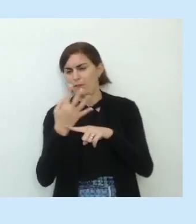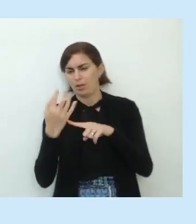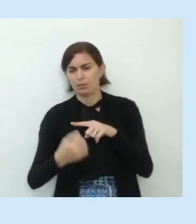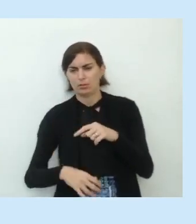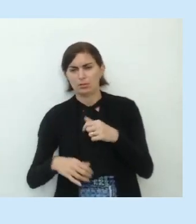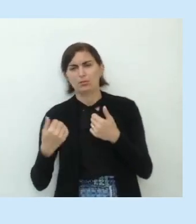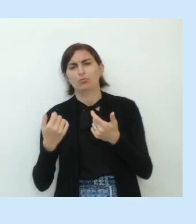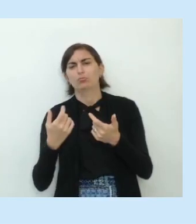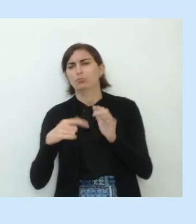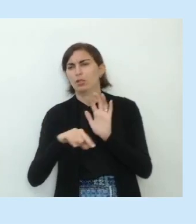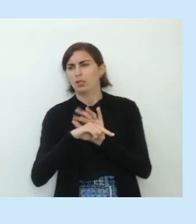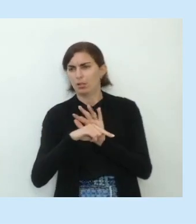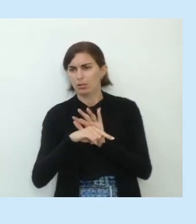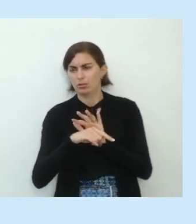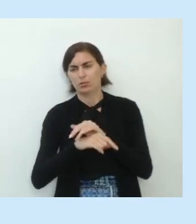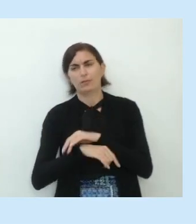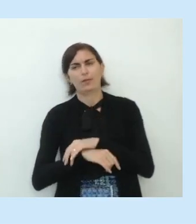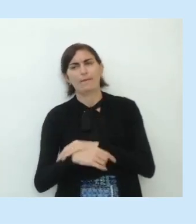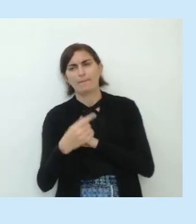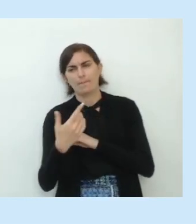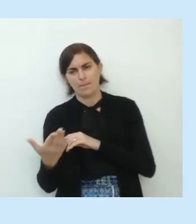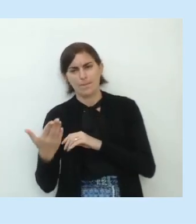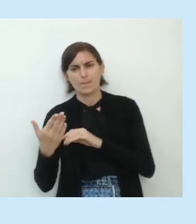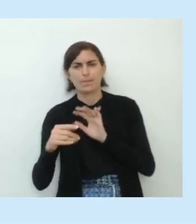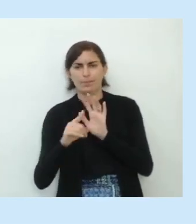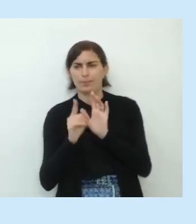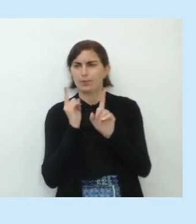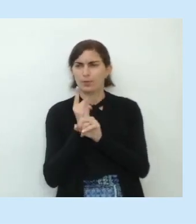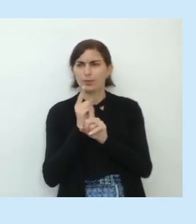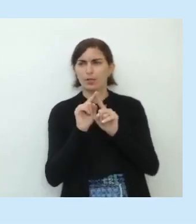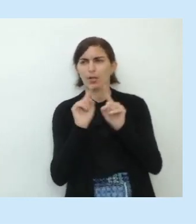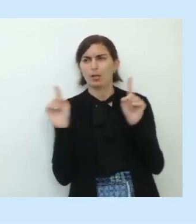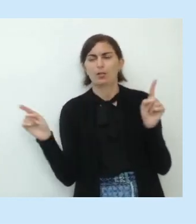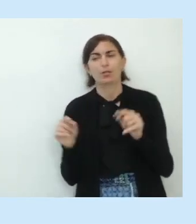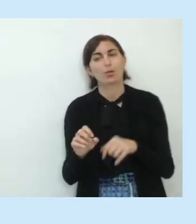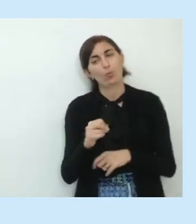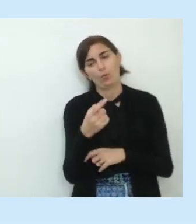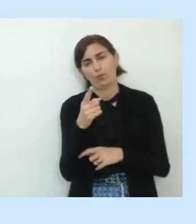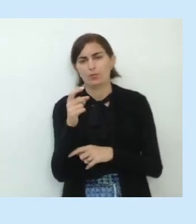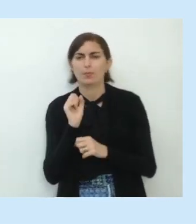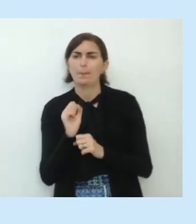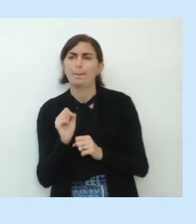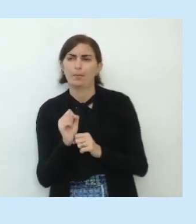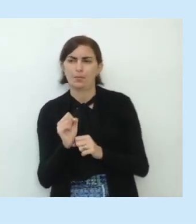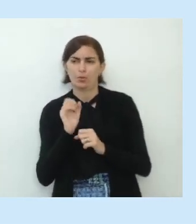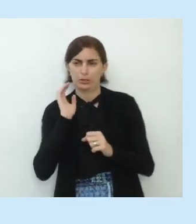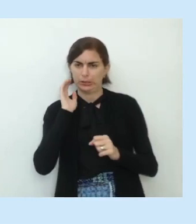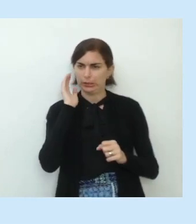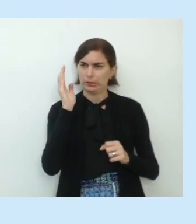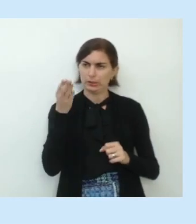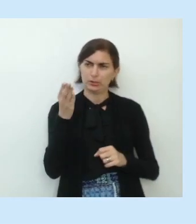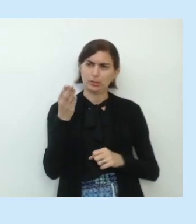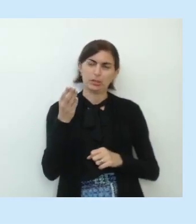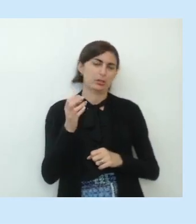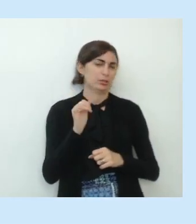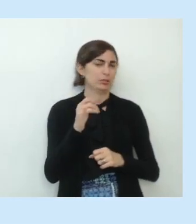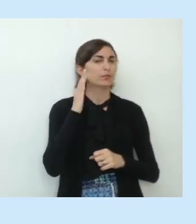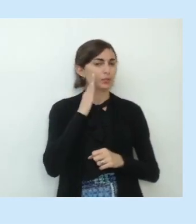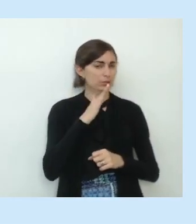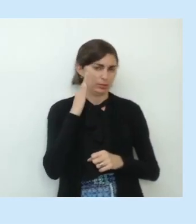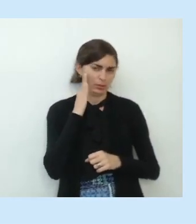localiza a fração negativa na reta. Ou você pode simplesmente ir direto e para a reta. Se você